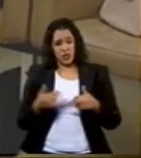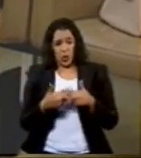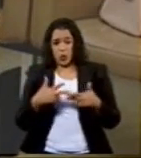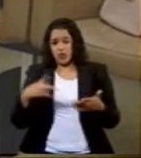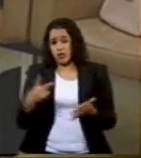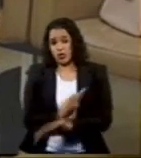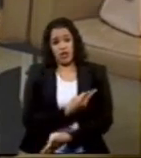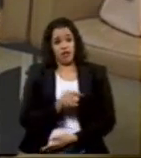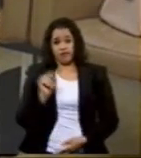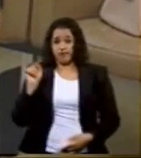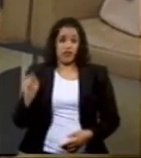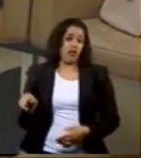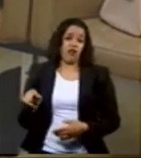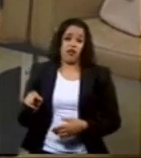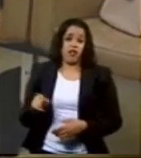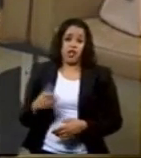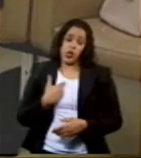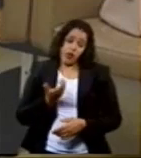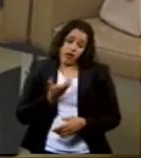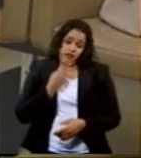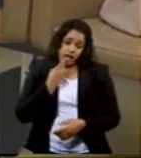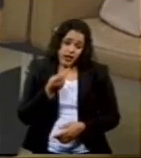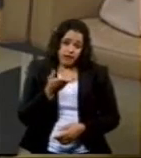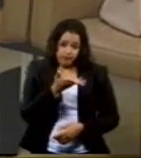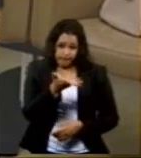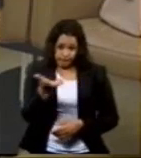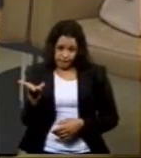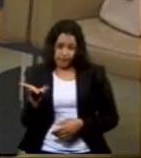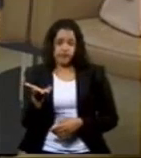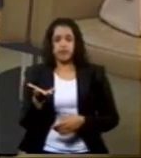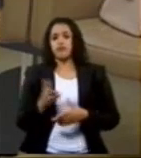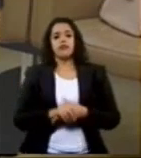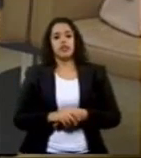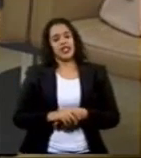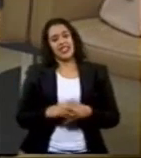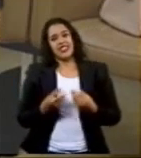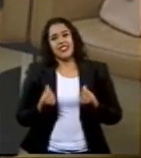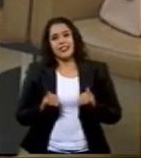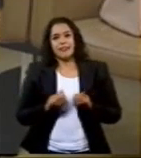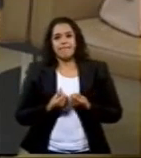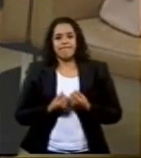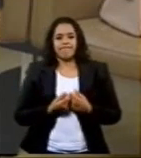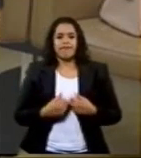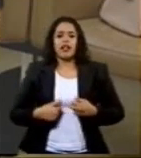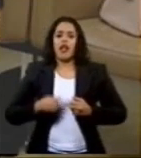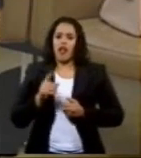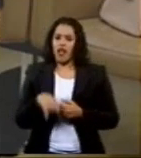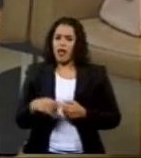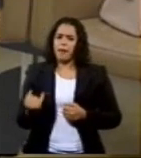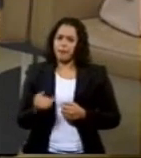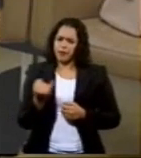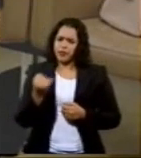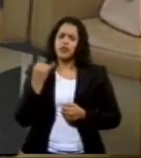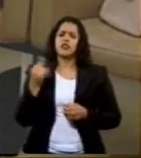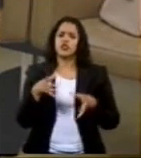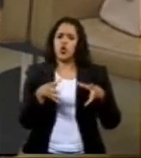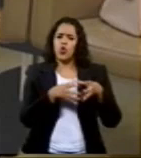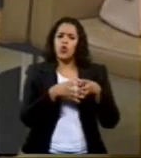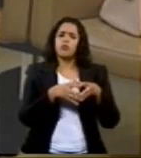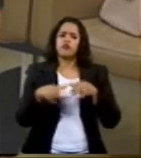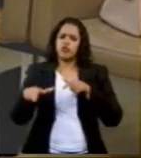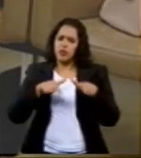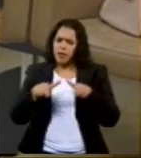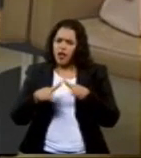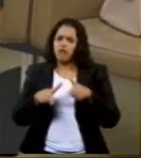a dizer que, a vossas excelências, que seria assim, de grande valia à classe trabalhadora, principalmente os